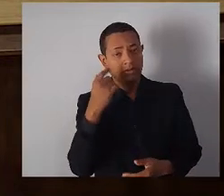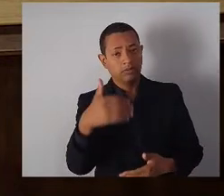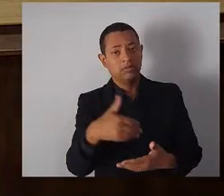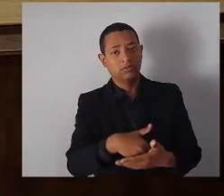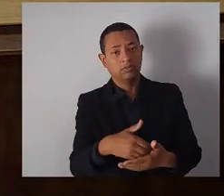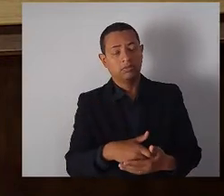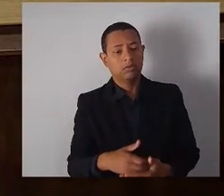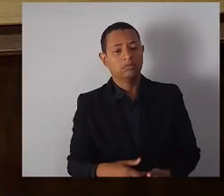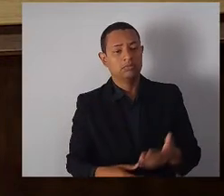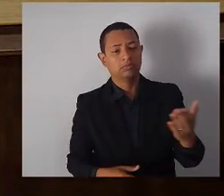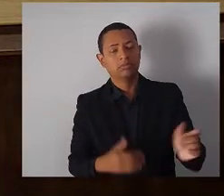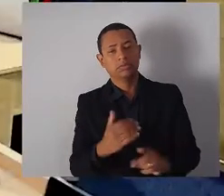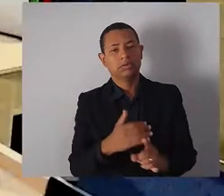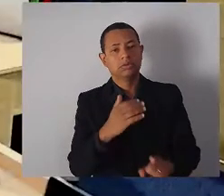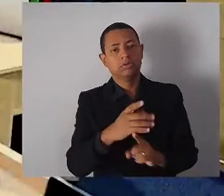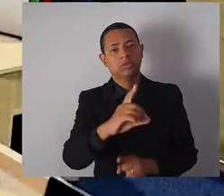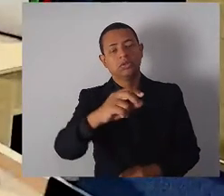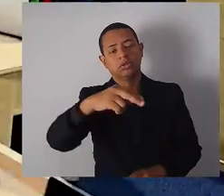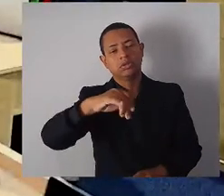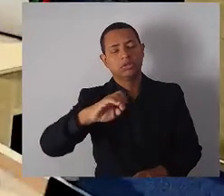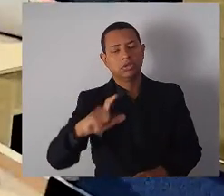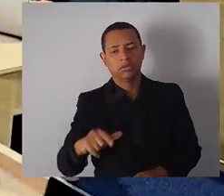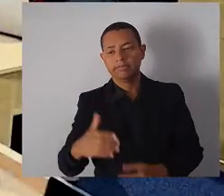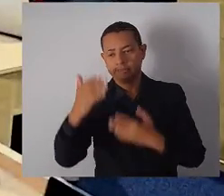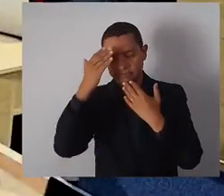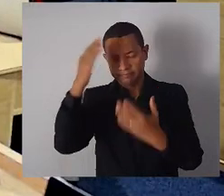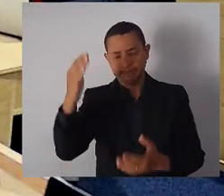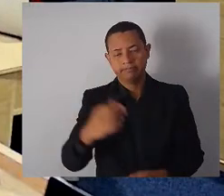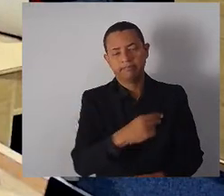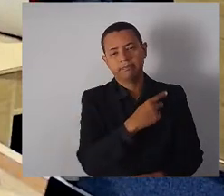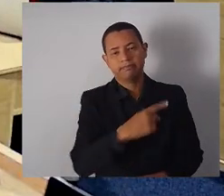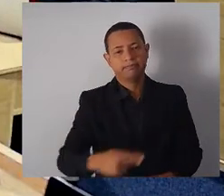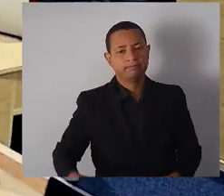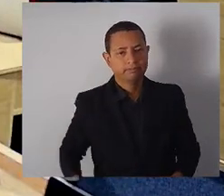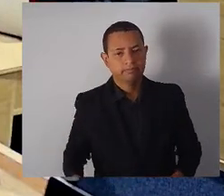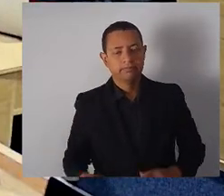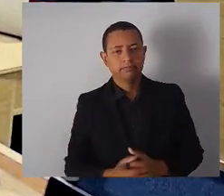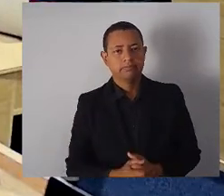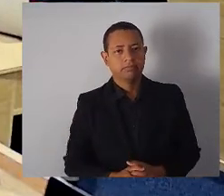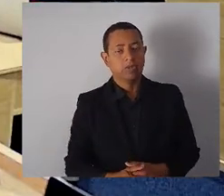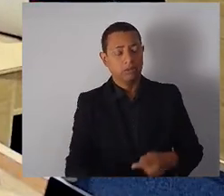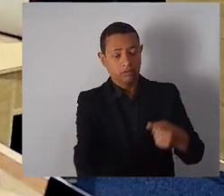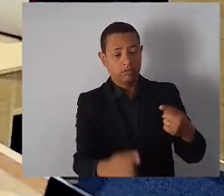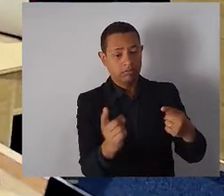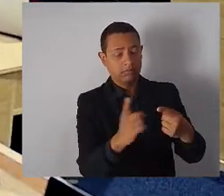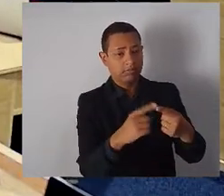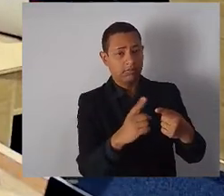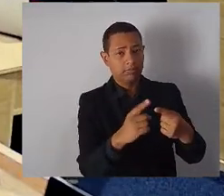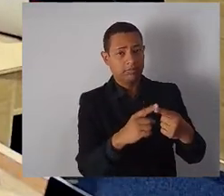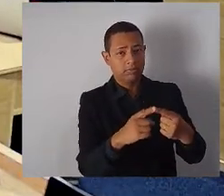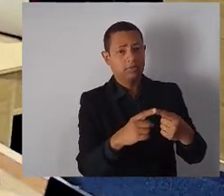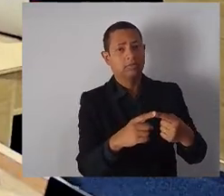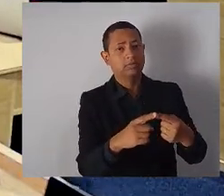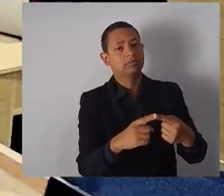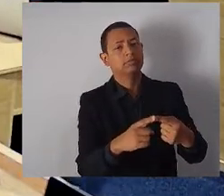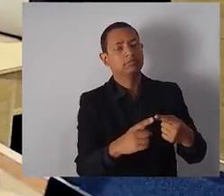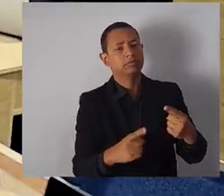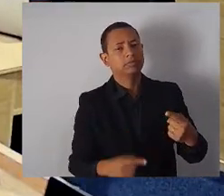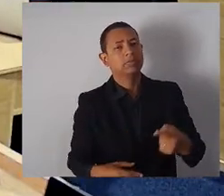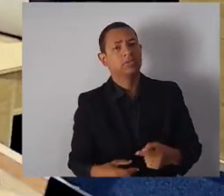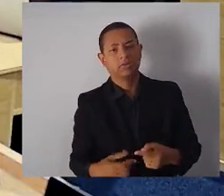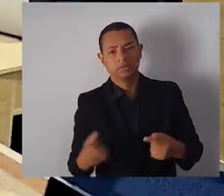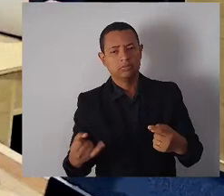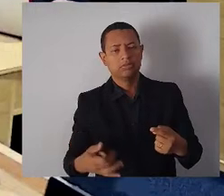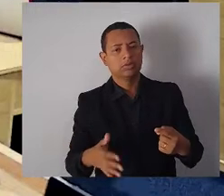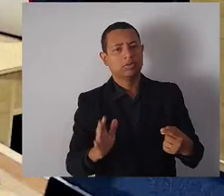desembargador Daniel Carvalho, como vota. Obrigado, presidente. Presidente, no que se refere à primeira preliminar de litispendência,